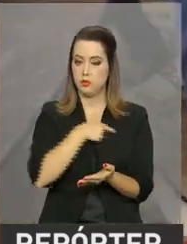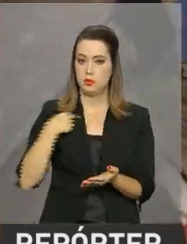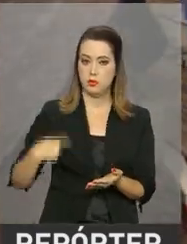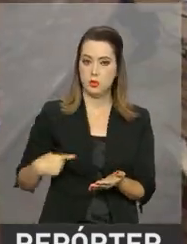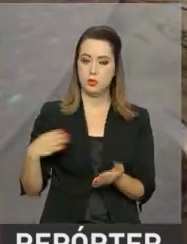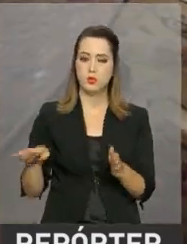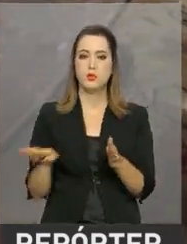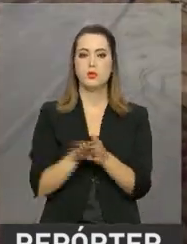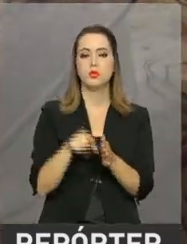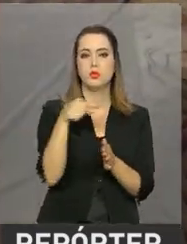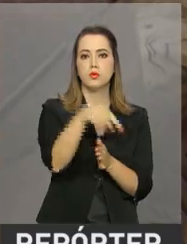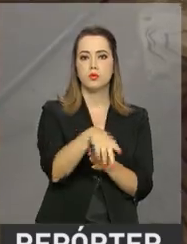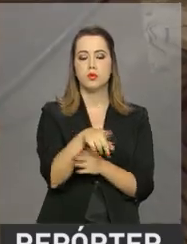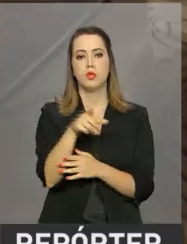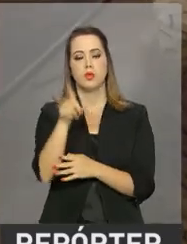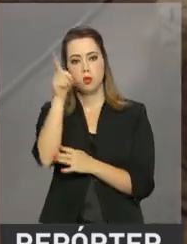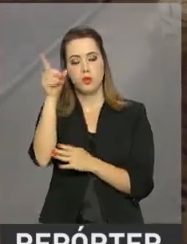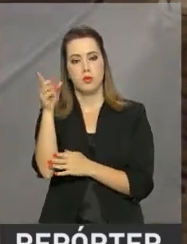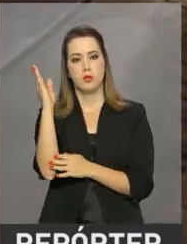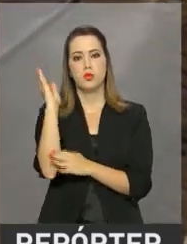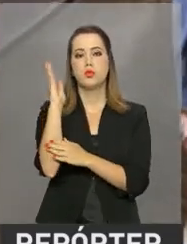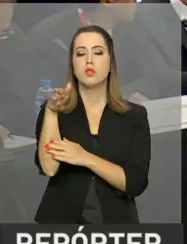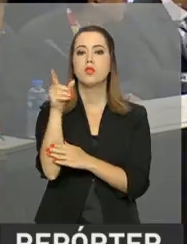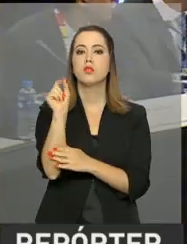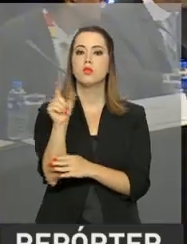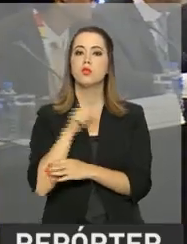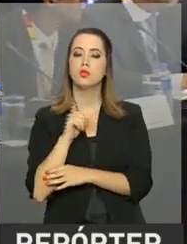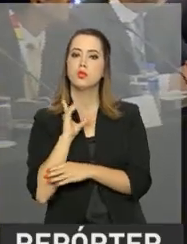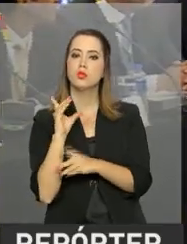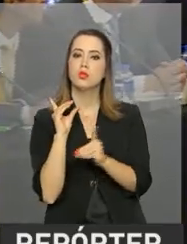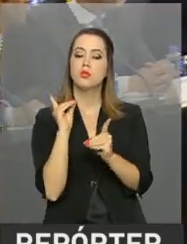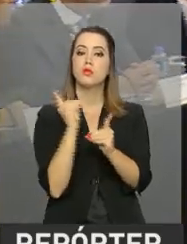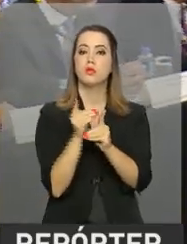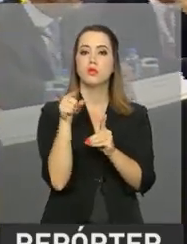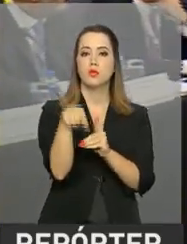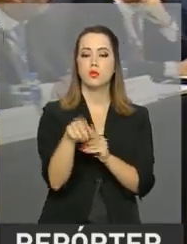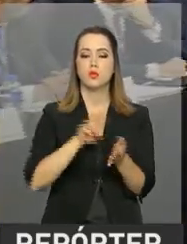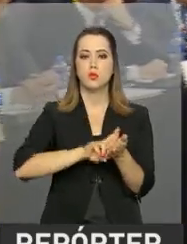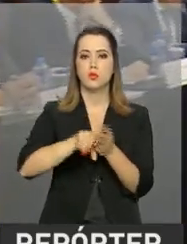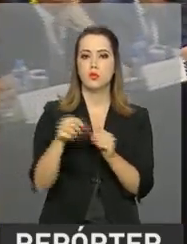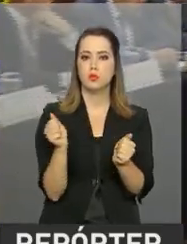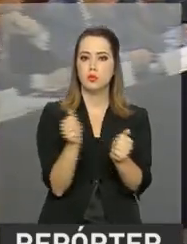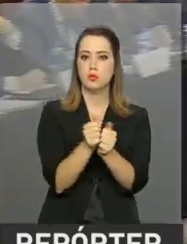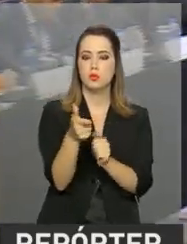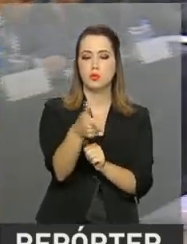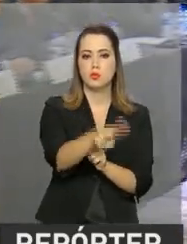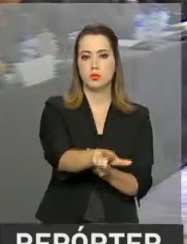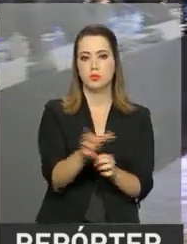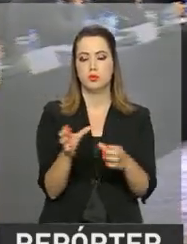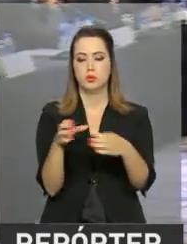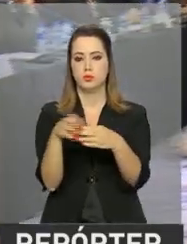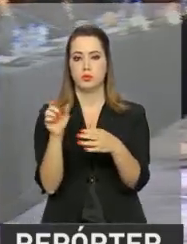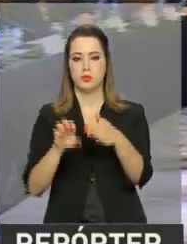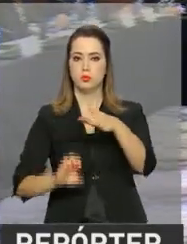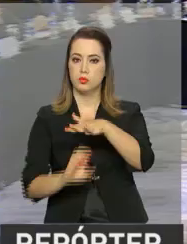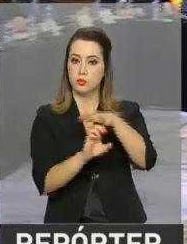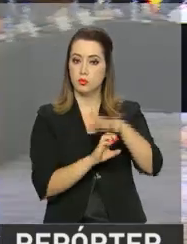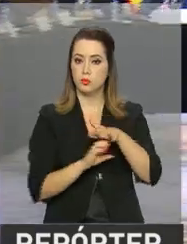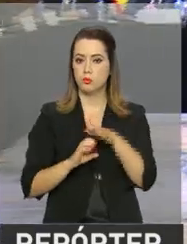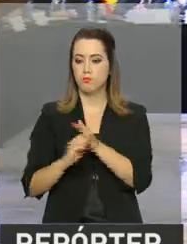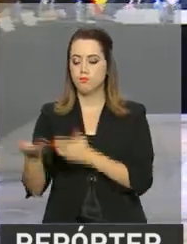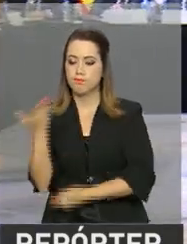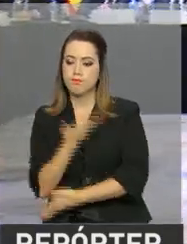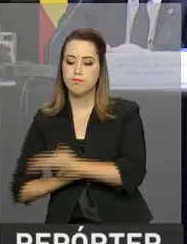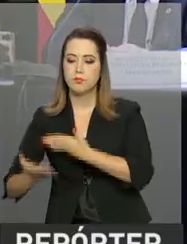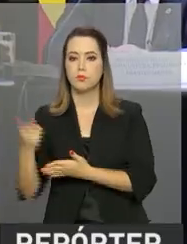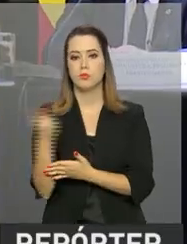para o hotel, onde aconteceu um seminário com empresários e investidores chineses e brasileiros, que discutiu oportunidades de negócios entre